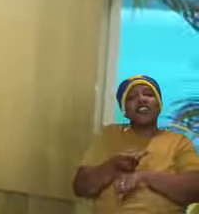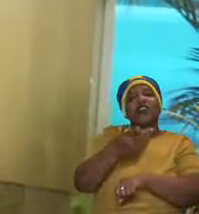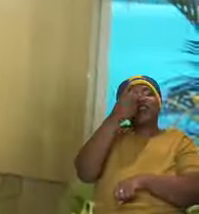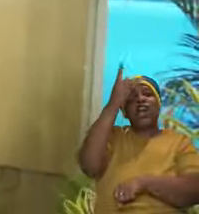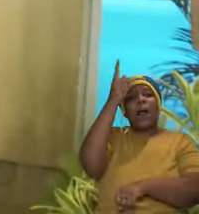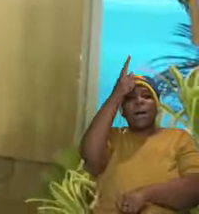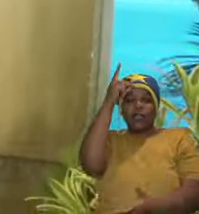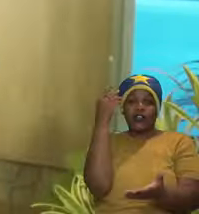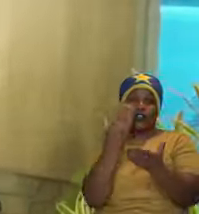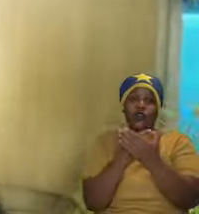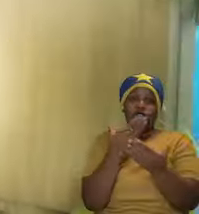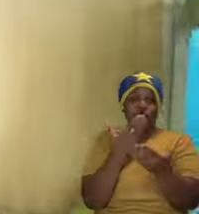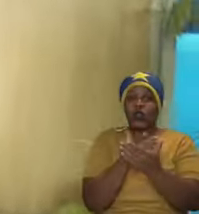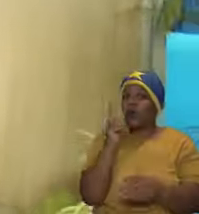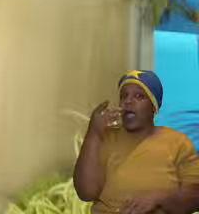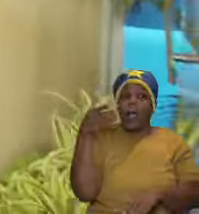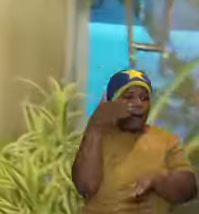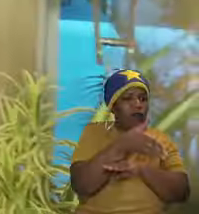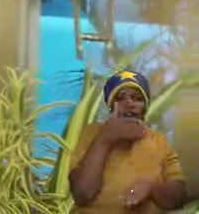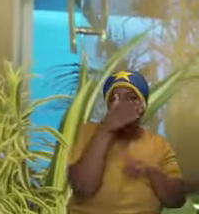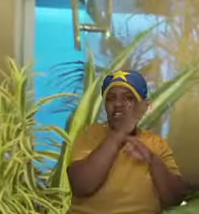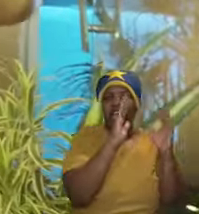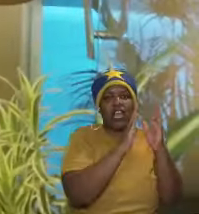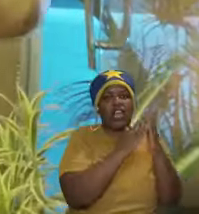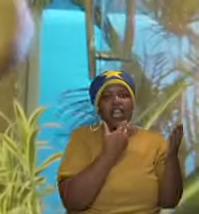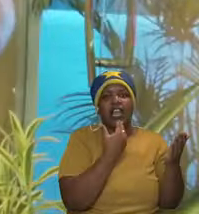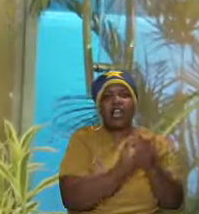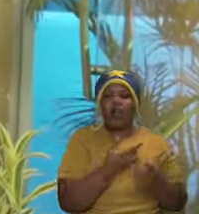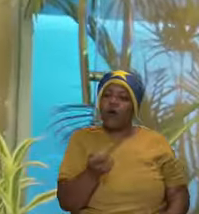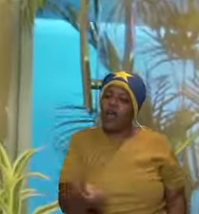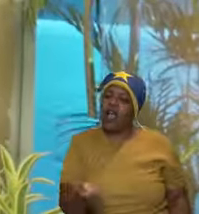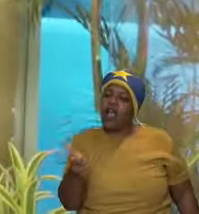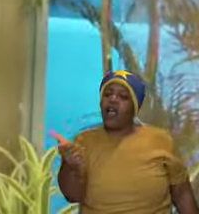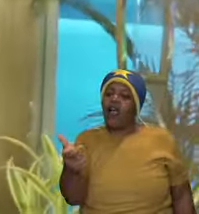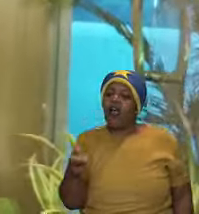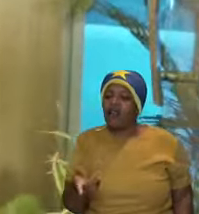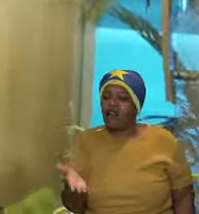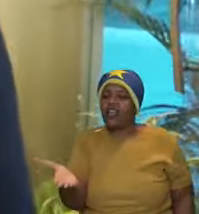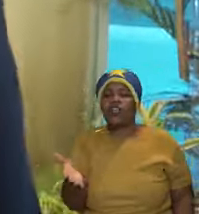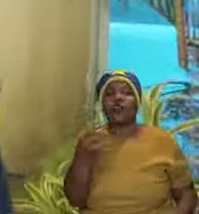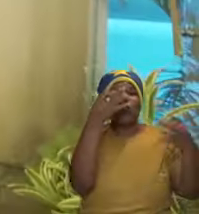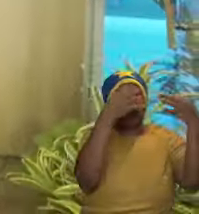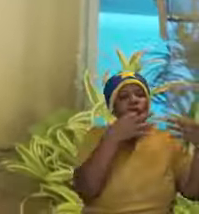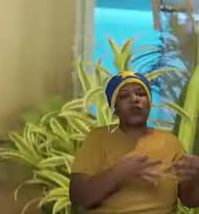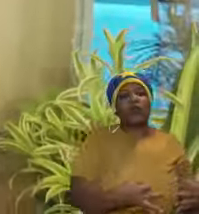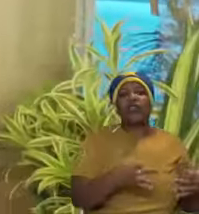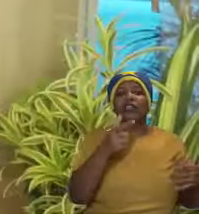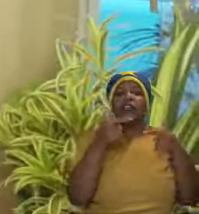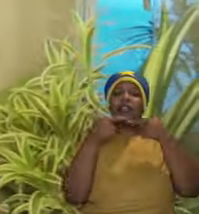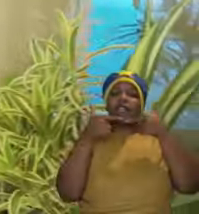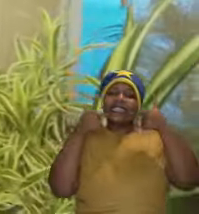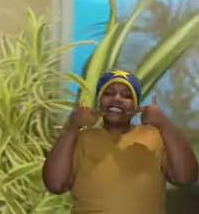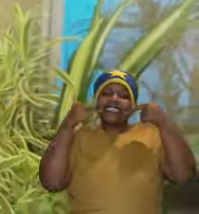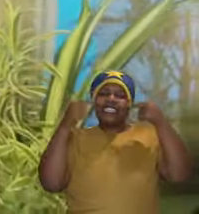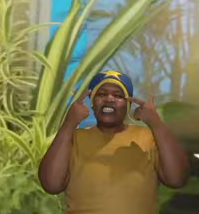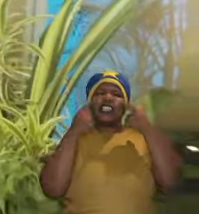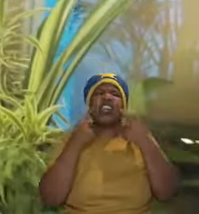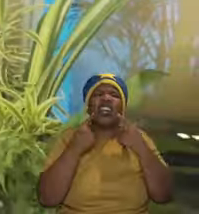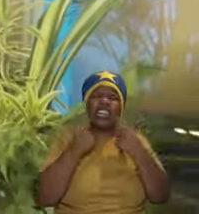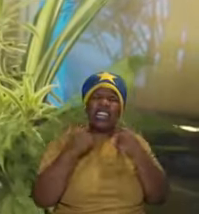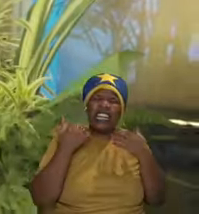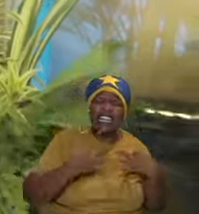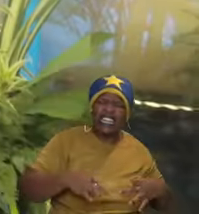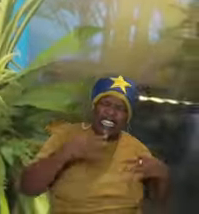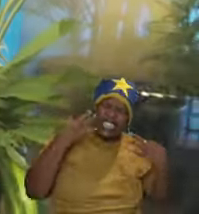estuda e não pra quem frequenta escola. Um real pra esmola e um minuto pra ser justo. O preço do sorriso, só quem chora sabe o